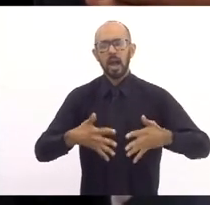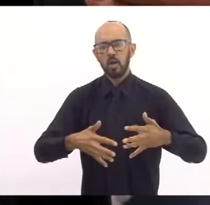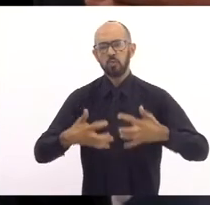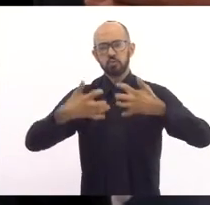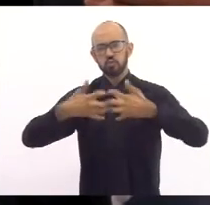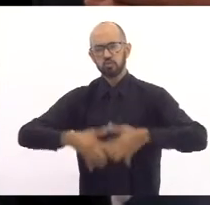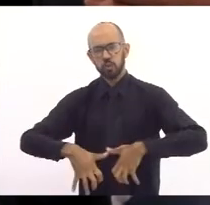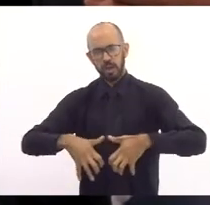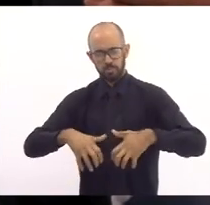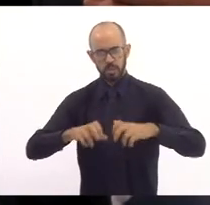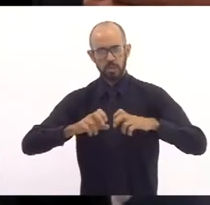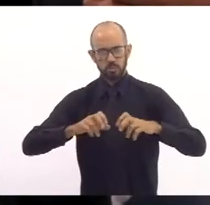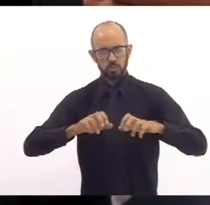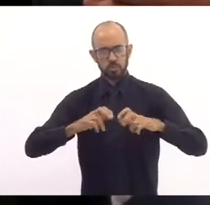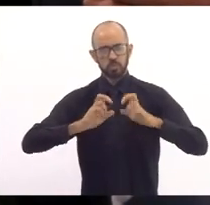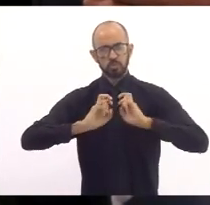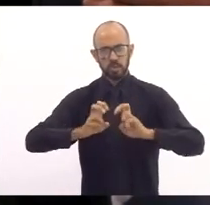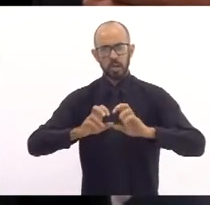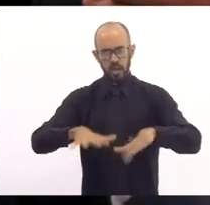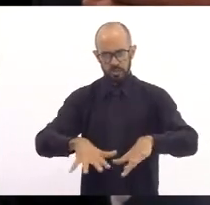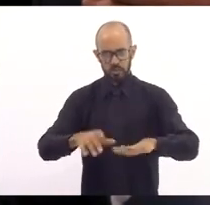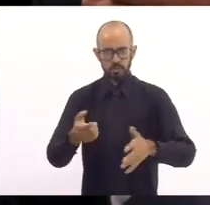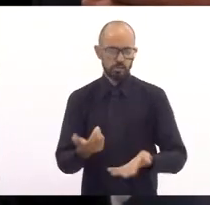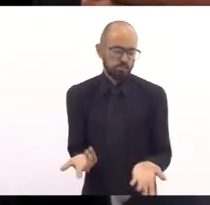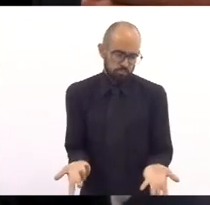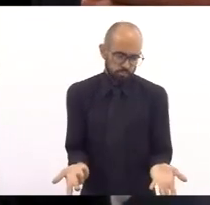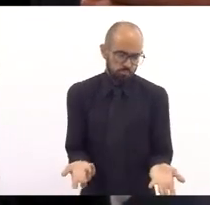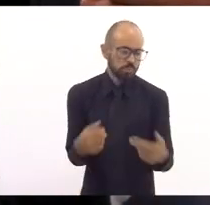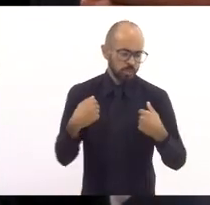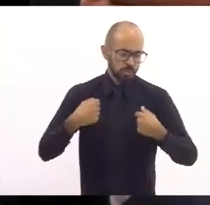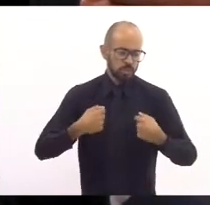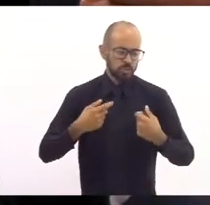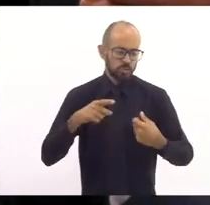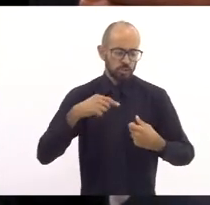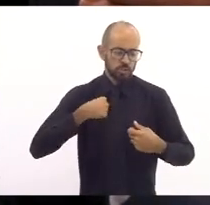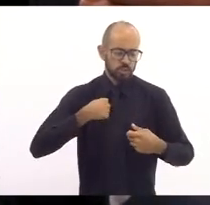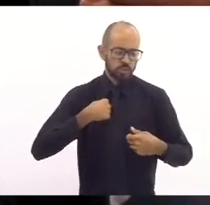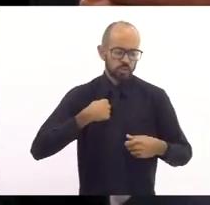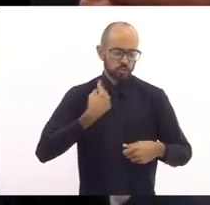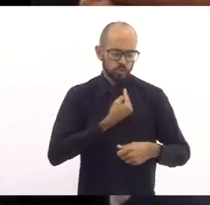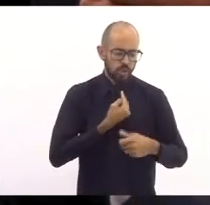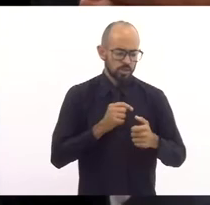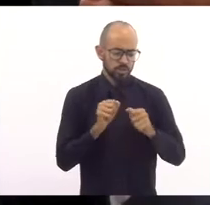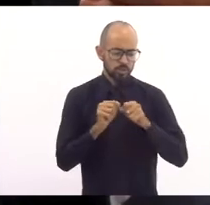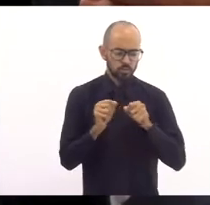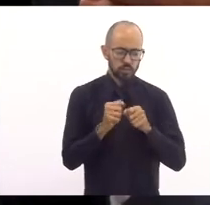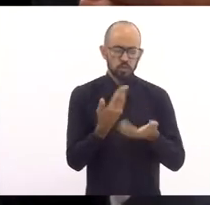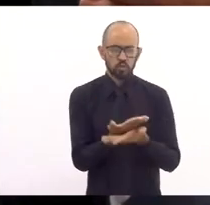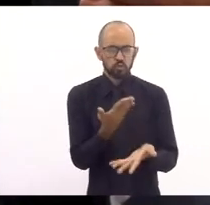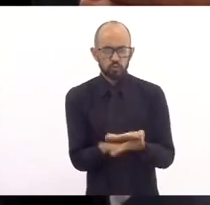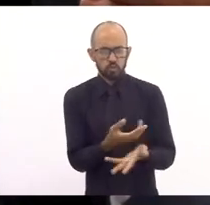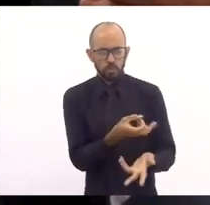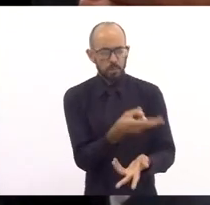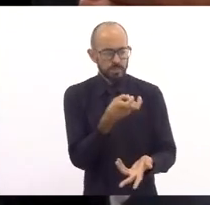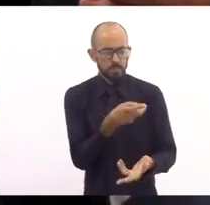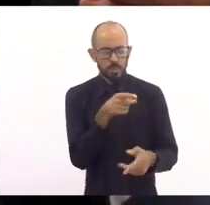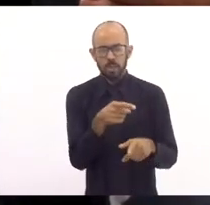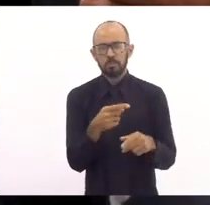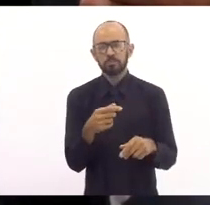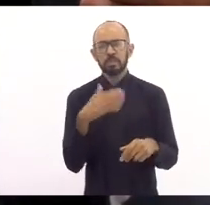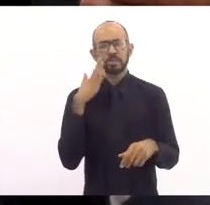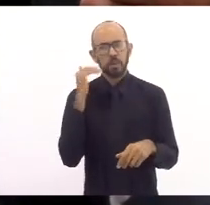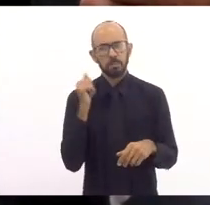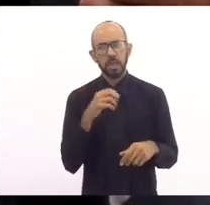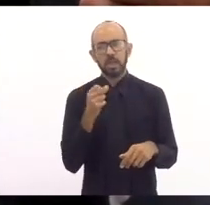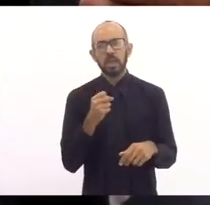cabos poderiam ser considerados como, e aí esses pontos que a gente está levantando, para identificar exatamente nas ocorrências quais são os